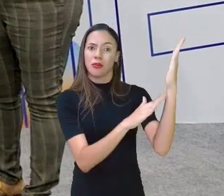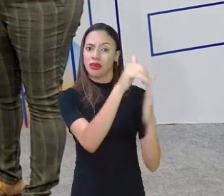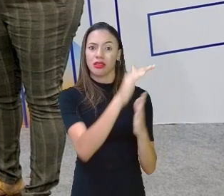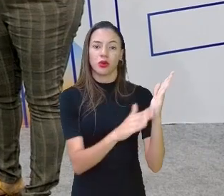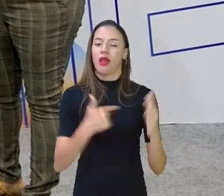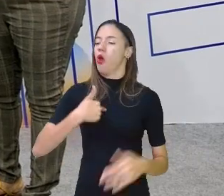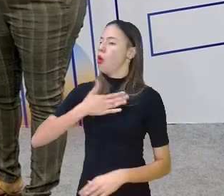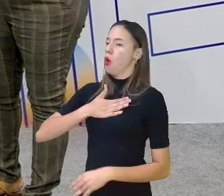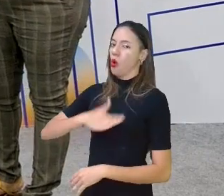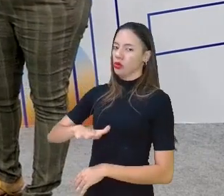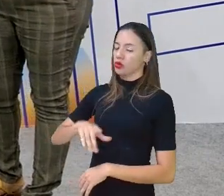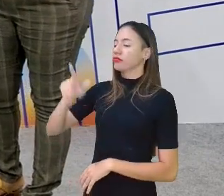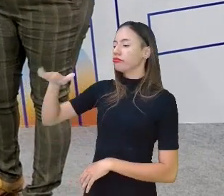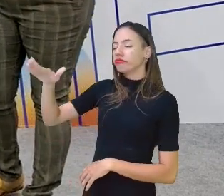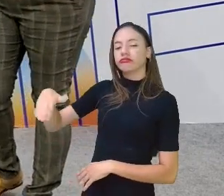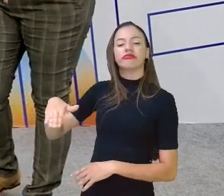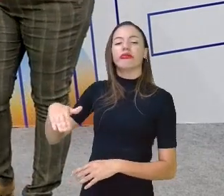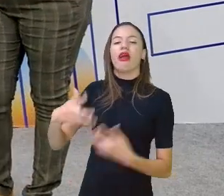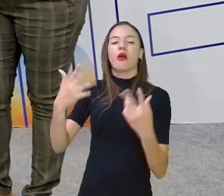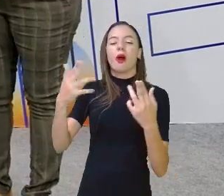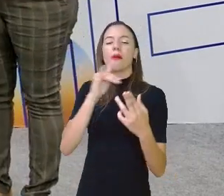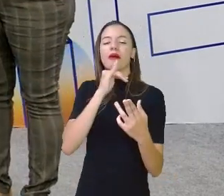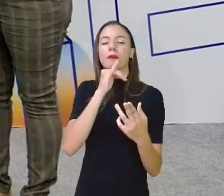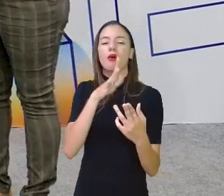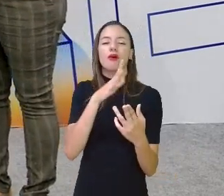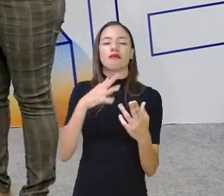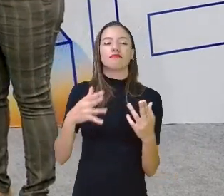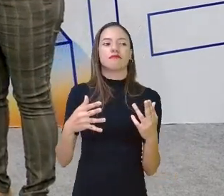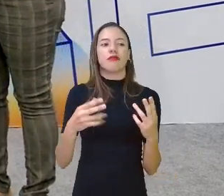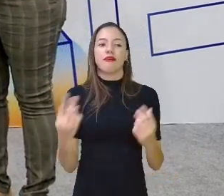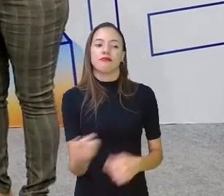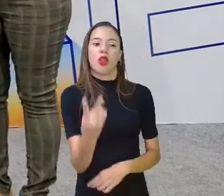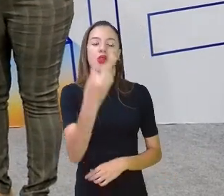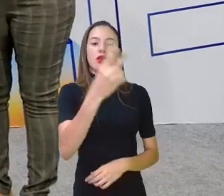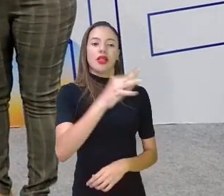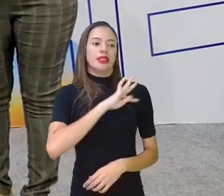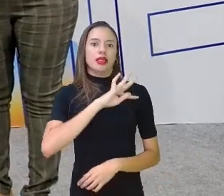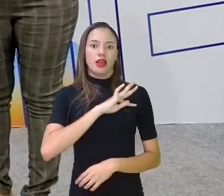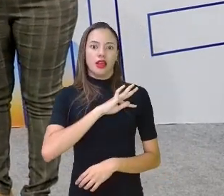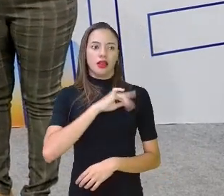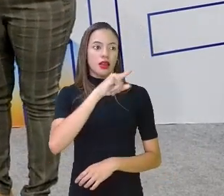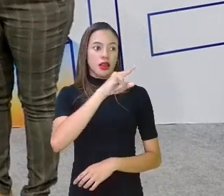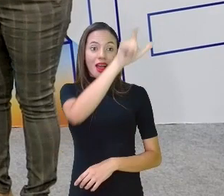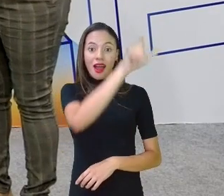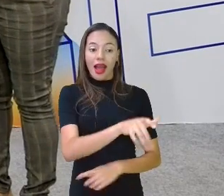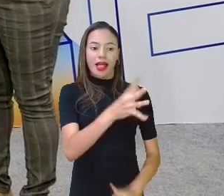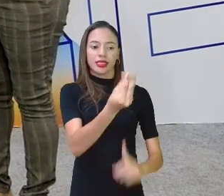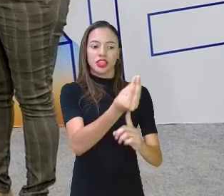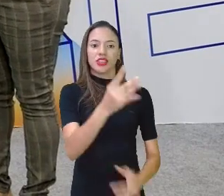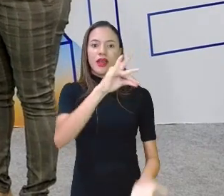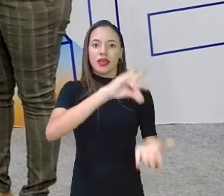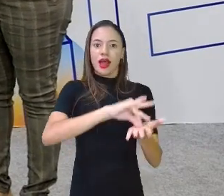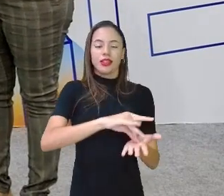da valorização da técnica, né? Exato. Só é artista aquele que é capaz de fazer alguma coisa que eu